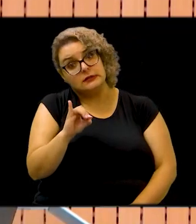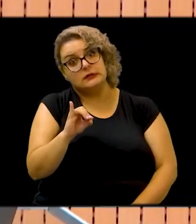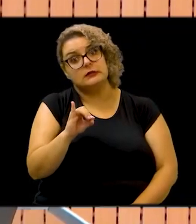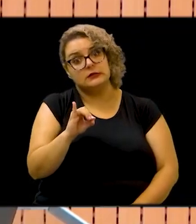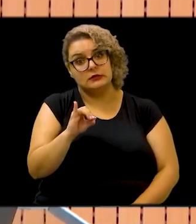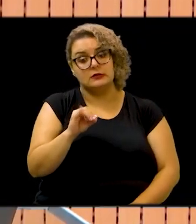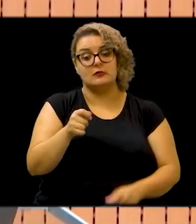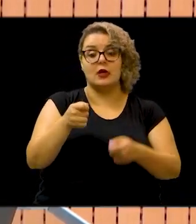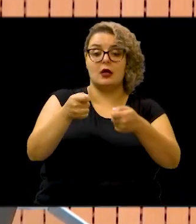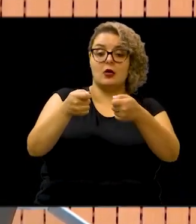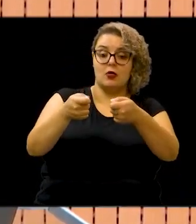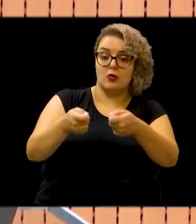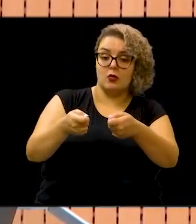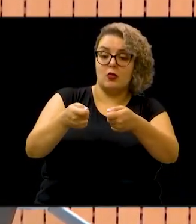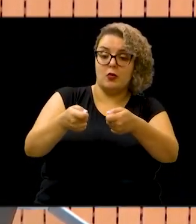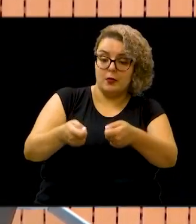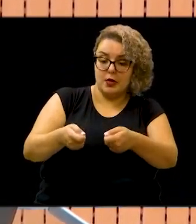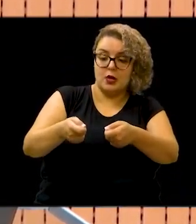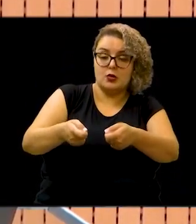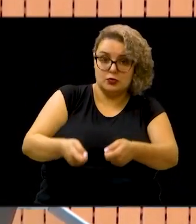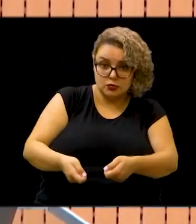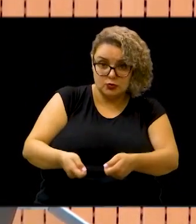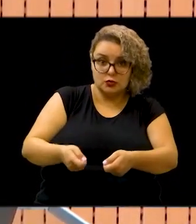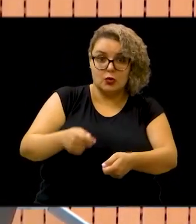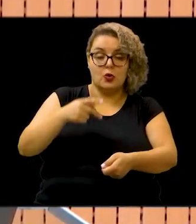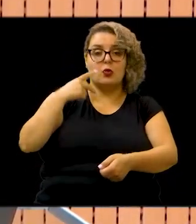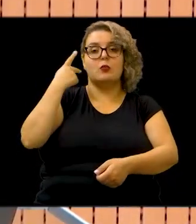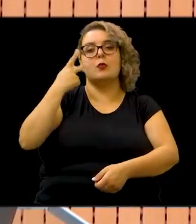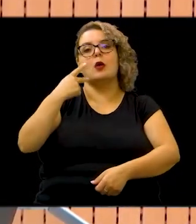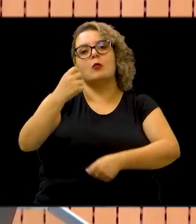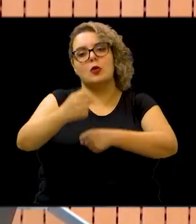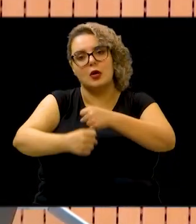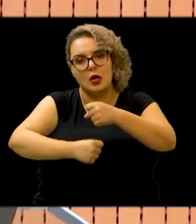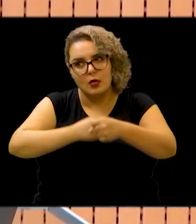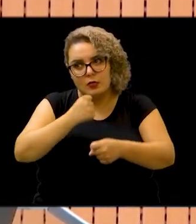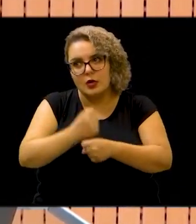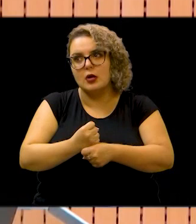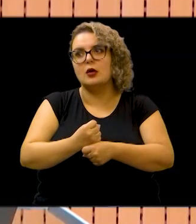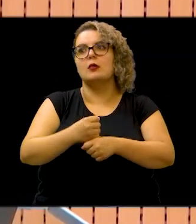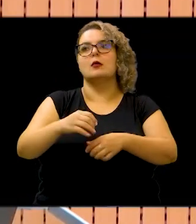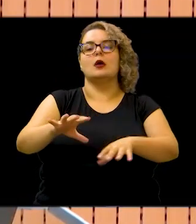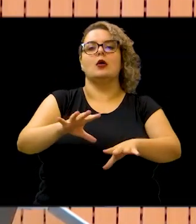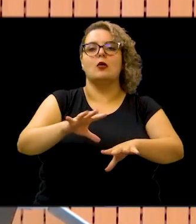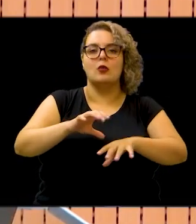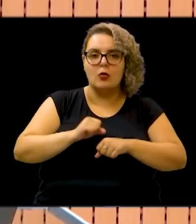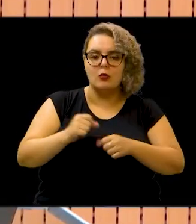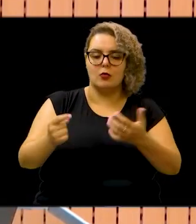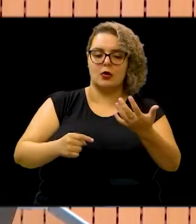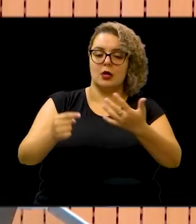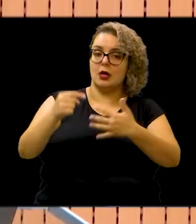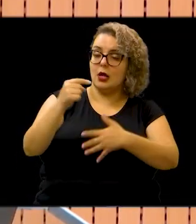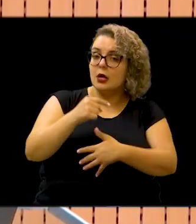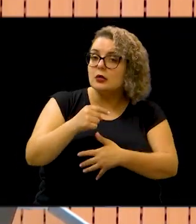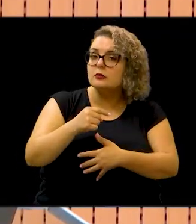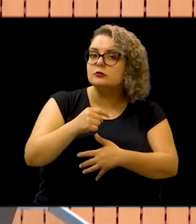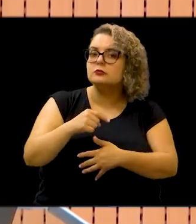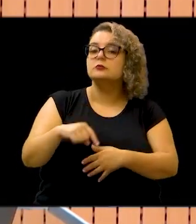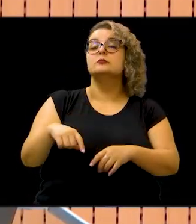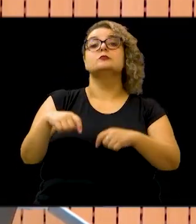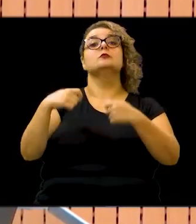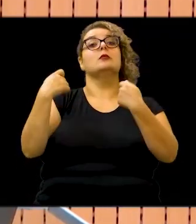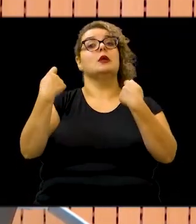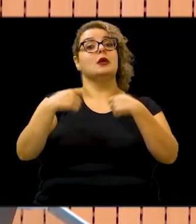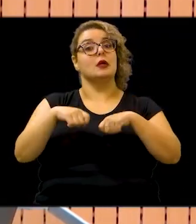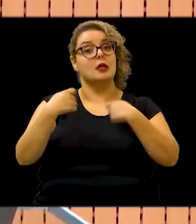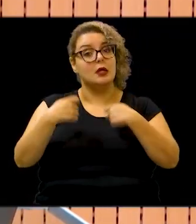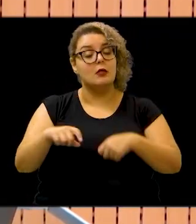se isso vai se instituindo como uma política anual que vai se adotar como critério,